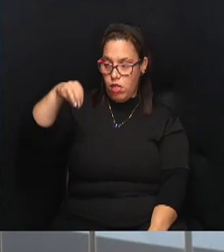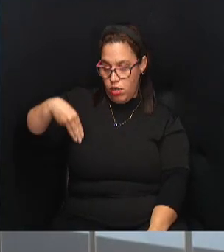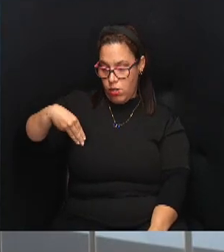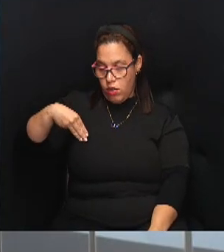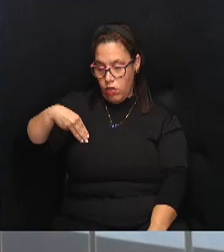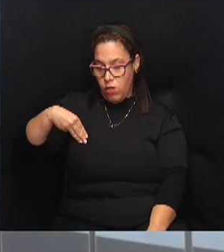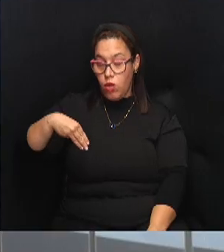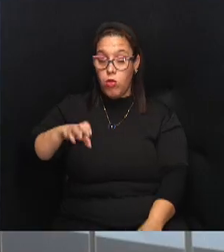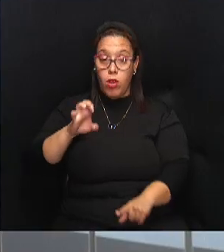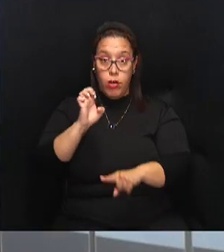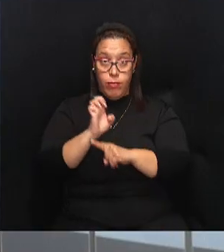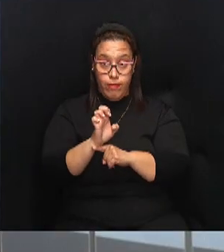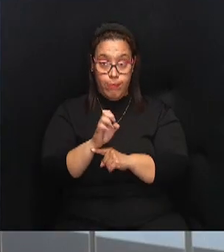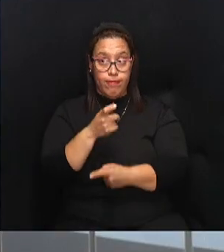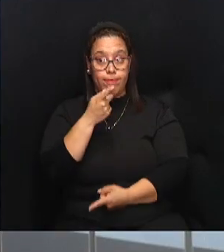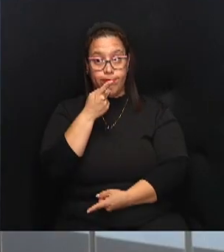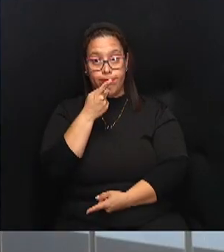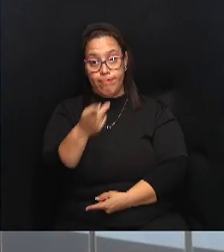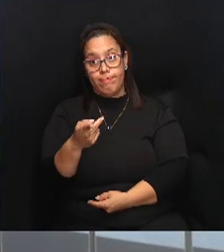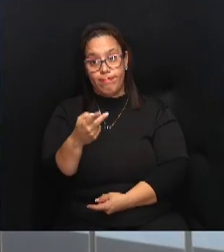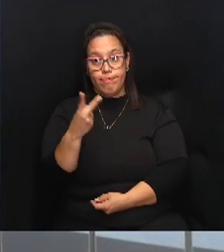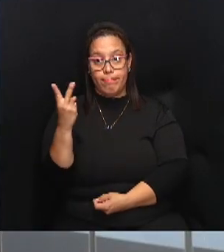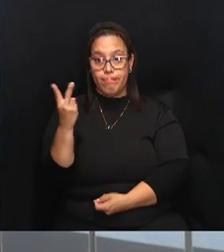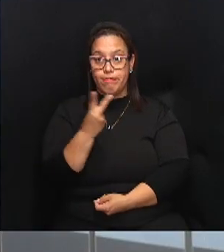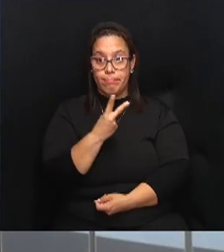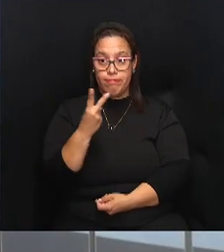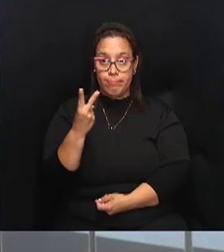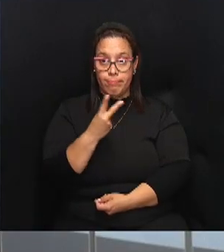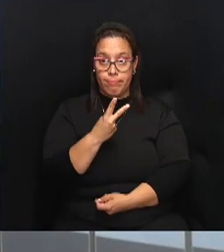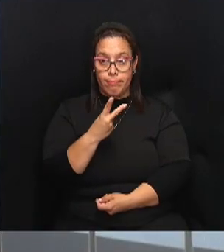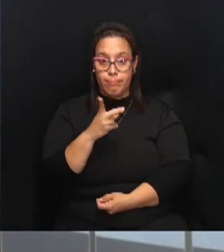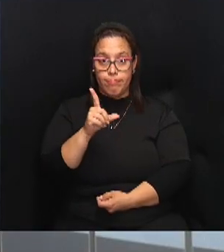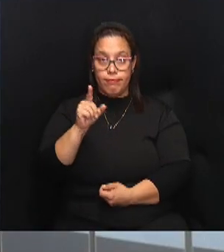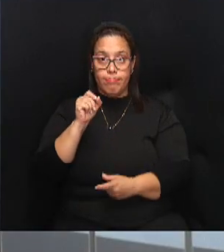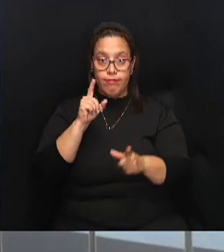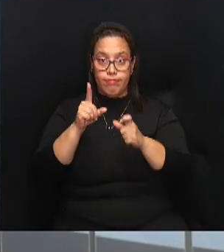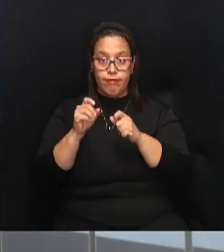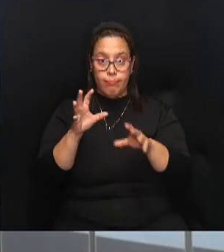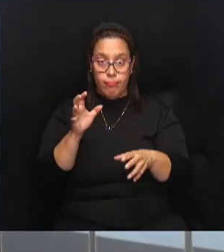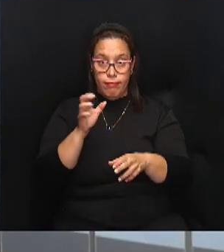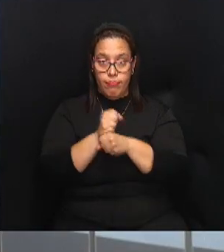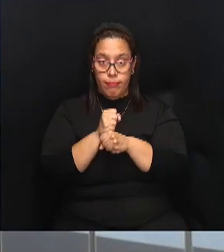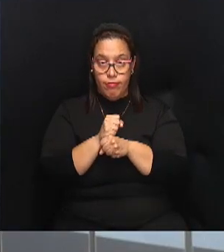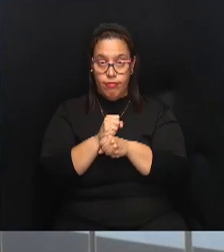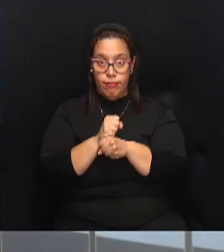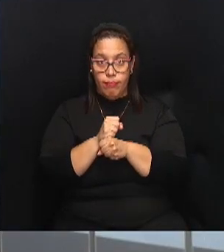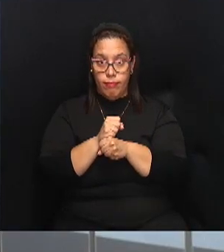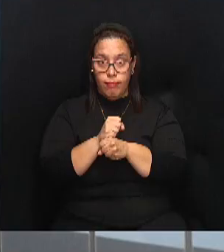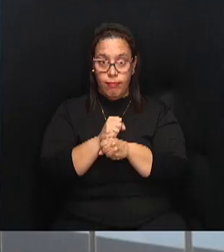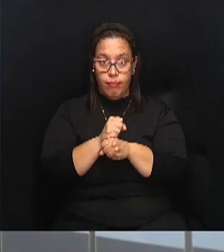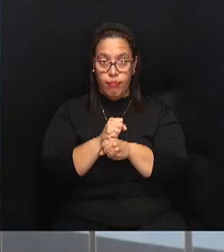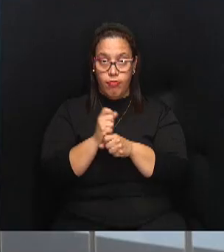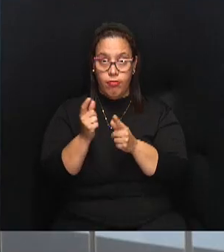para o Estado, como nós falamos. Então, ele tem essas duas formas de complementar a